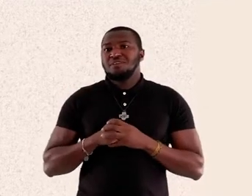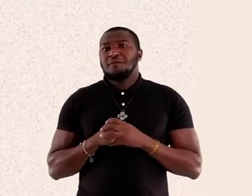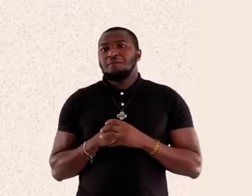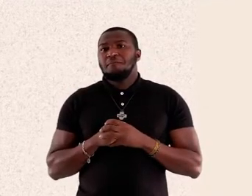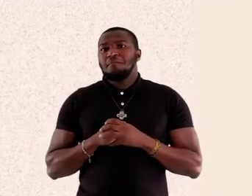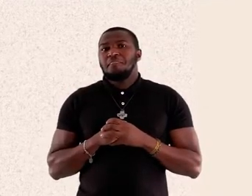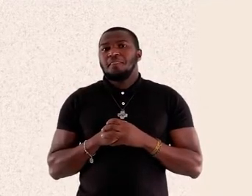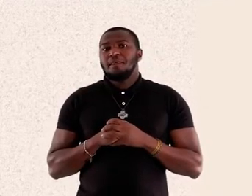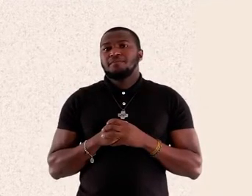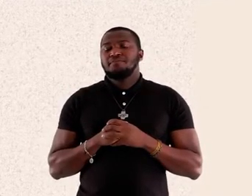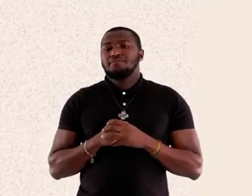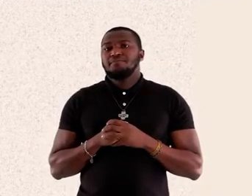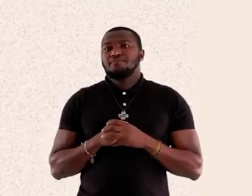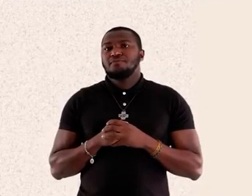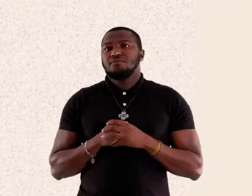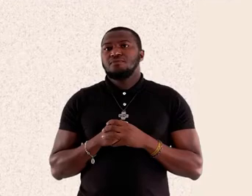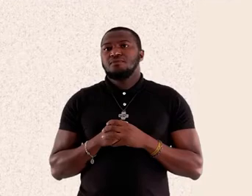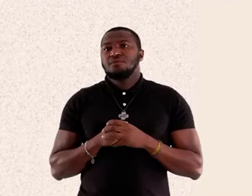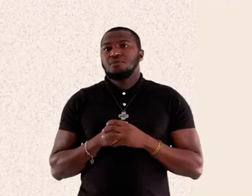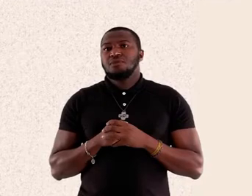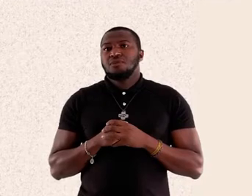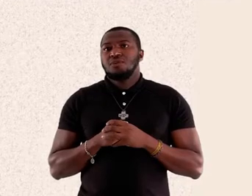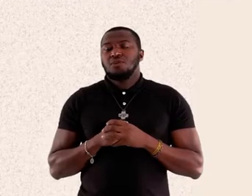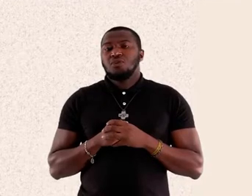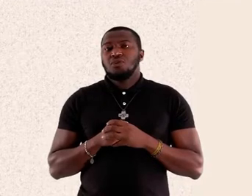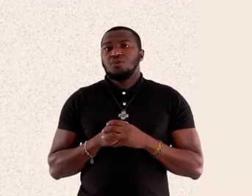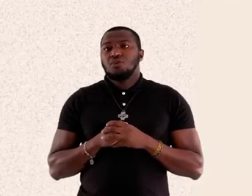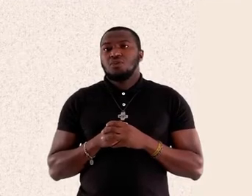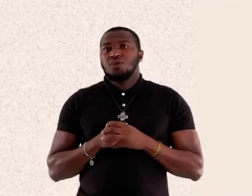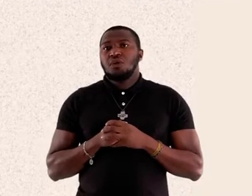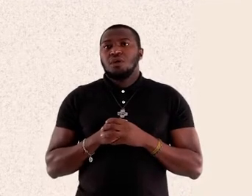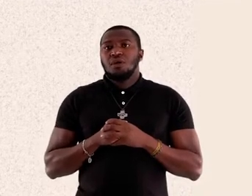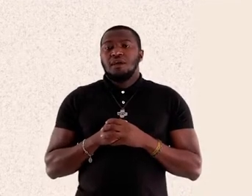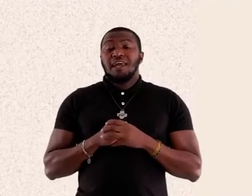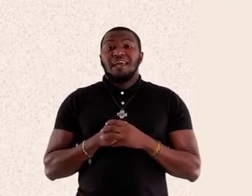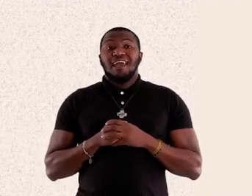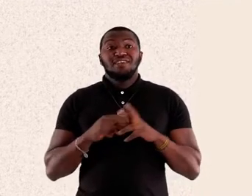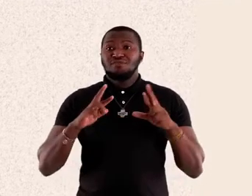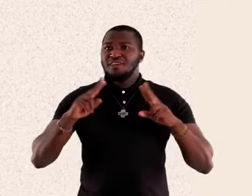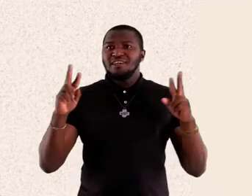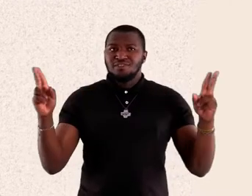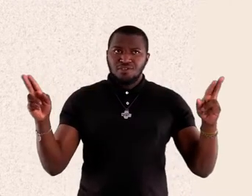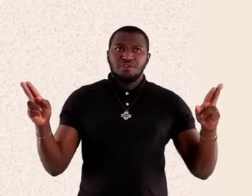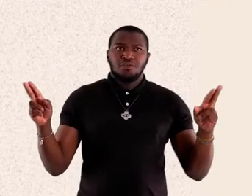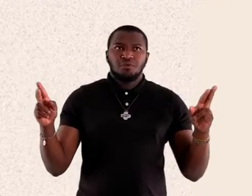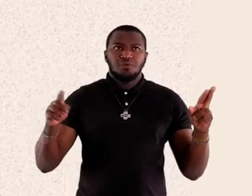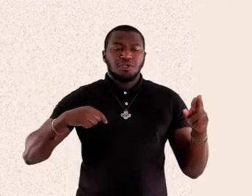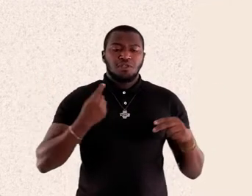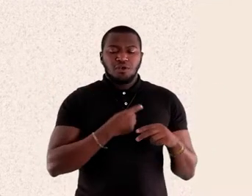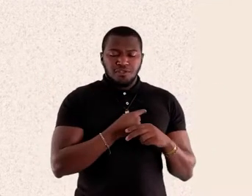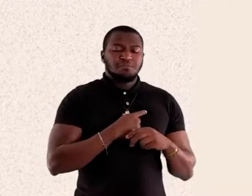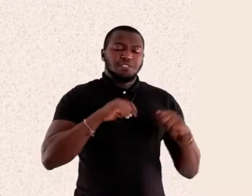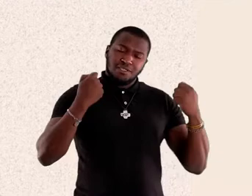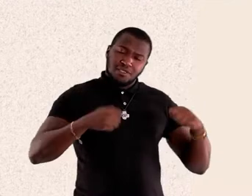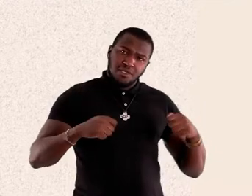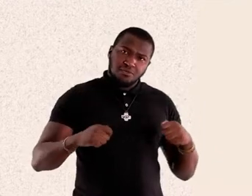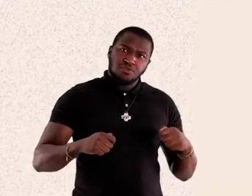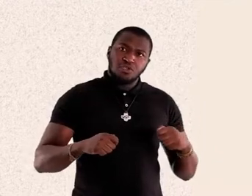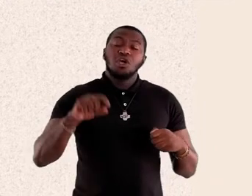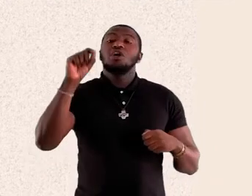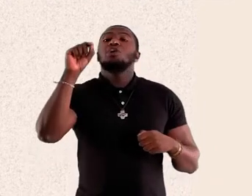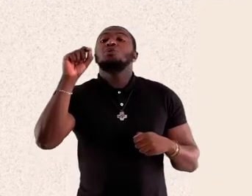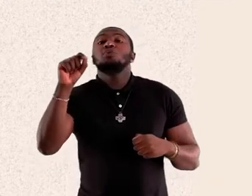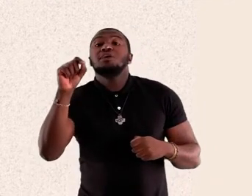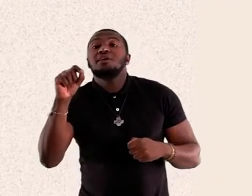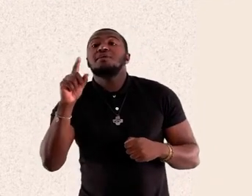interessante sobre isso sobre a disparidade entre o nosso desejo e e